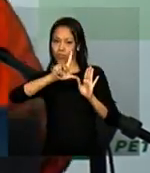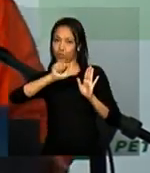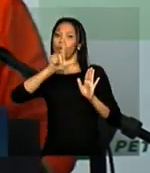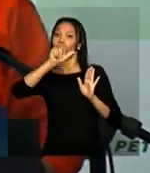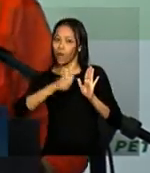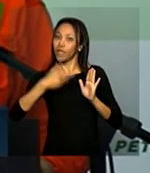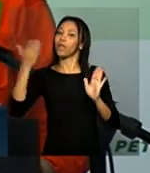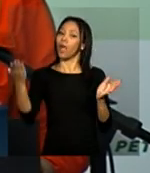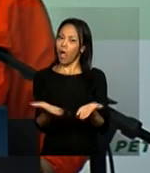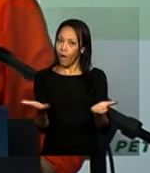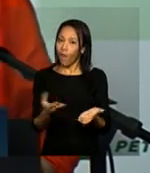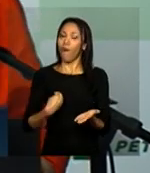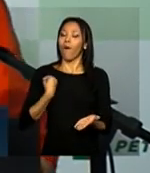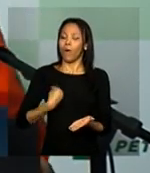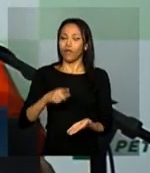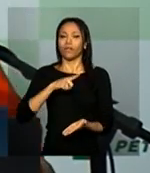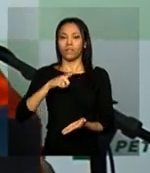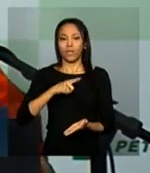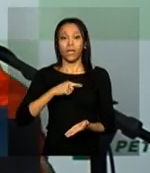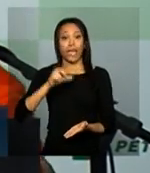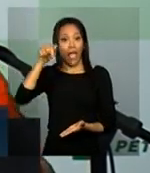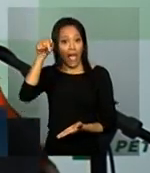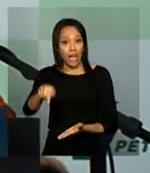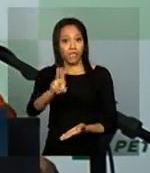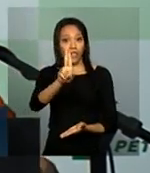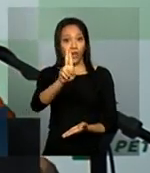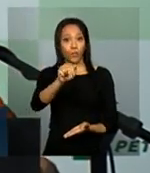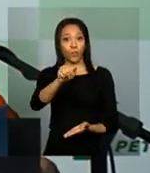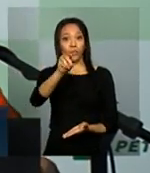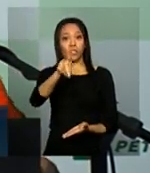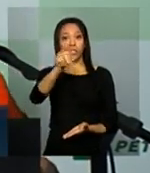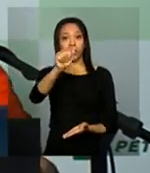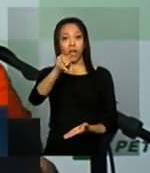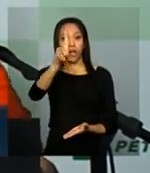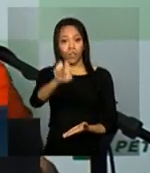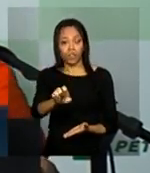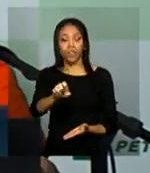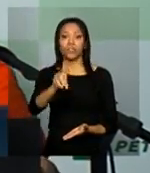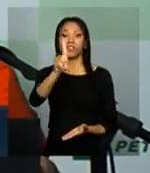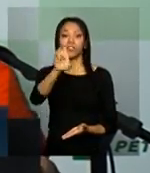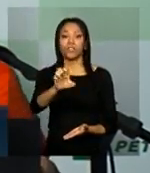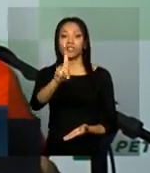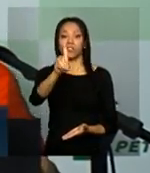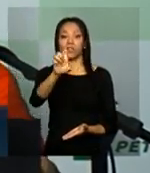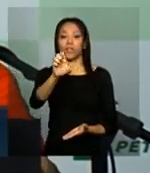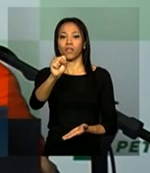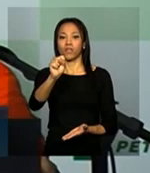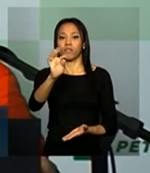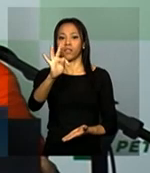tem uma unidade de destilação lá construída, bonitinha.